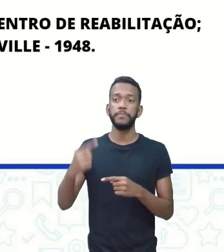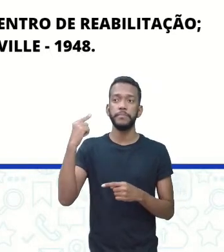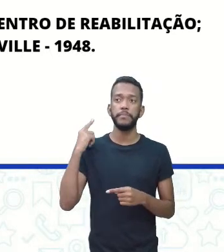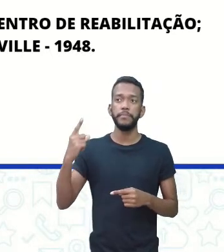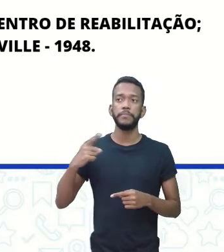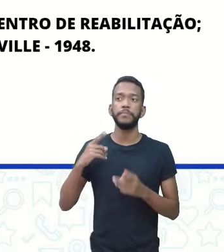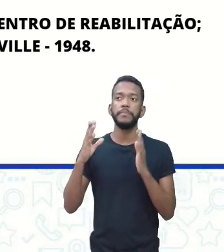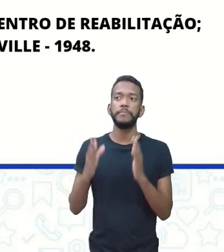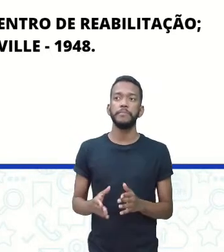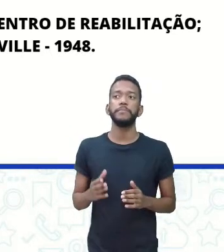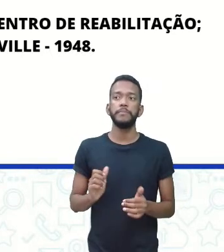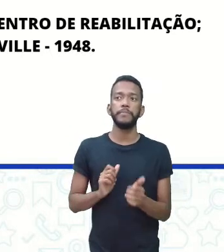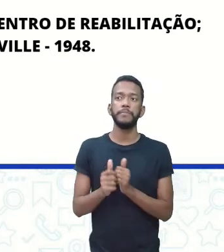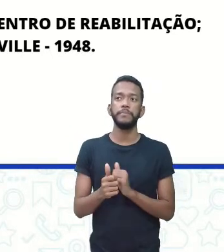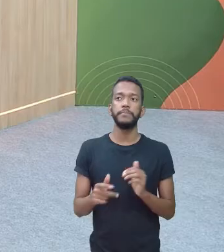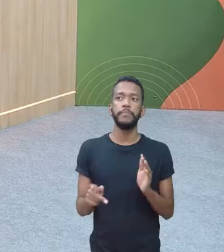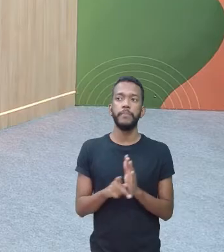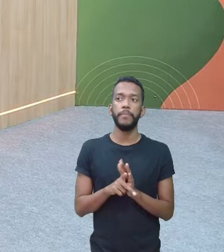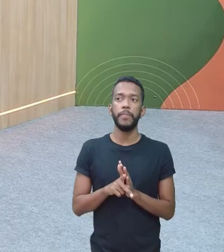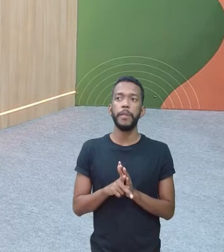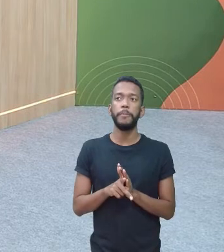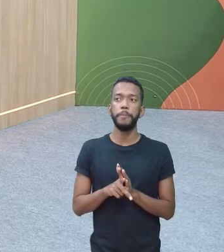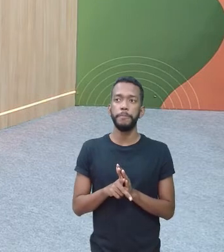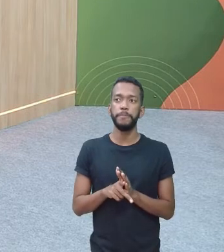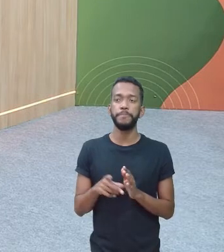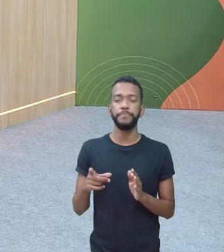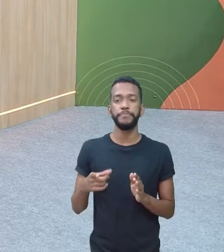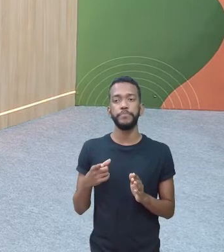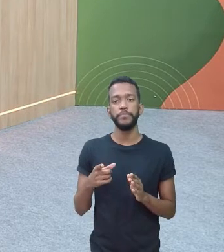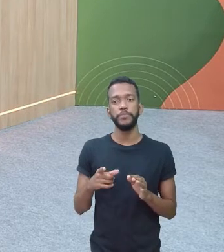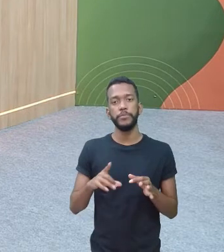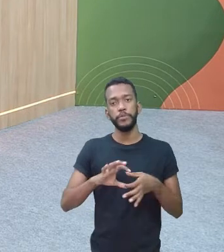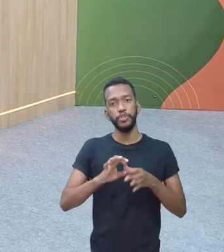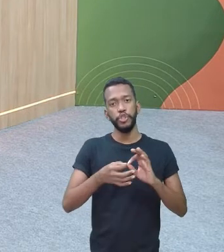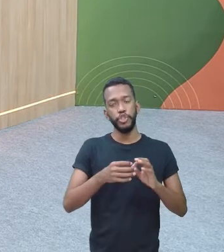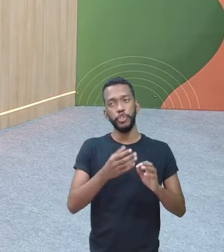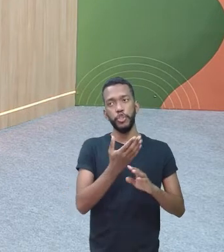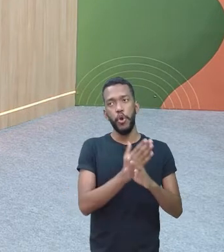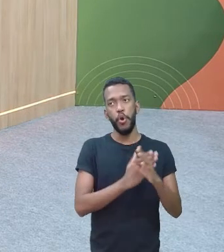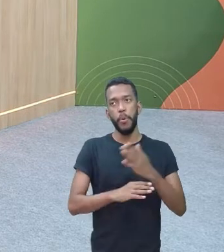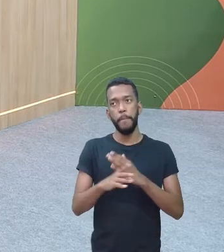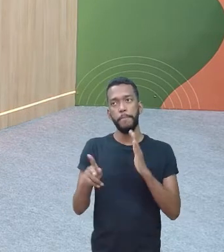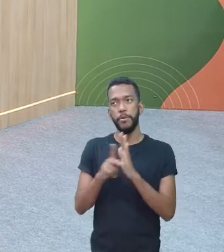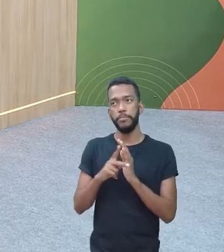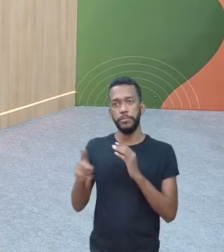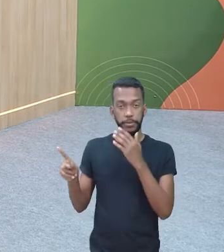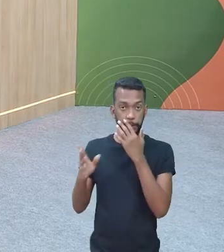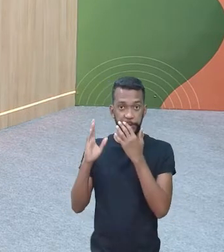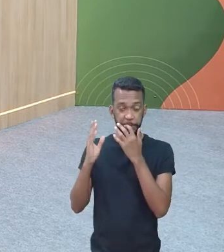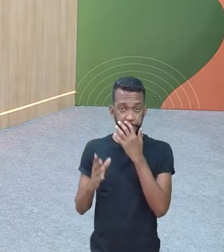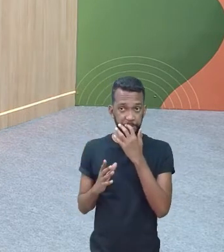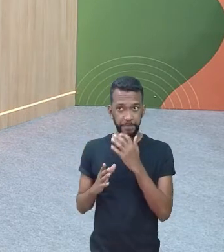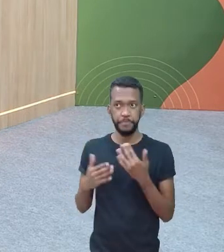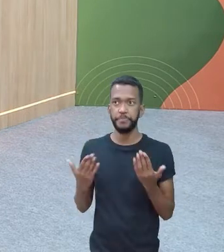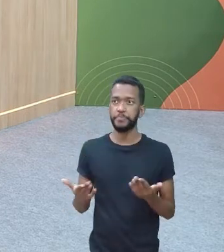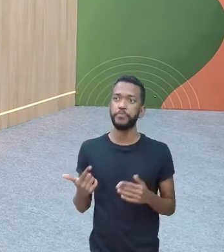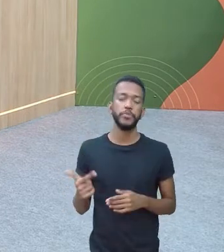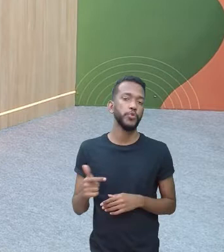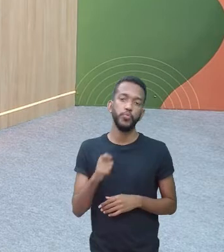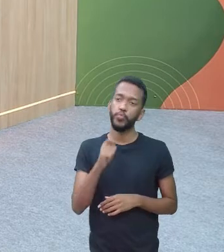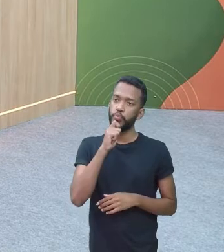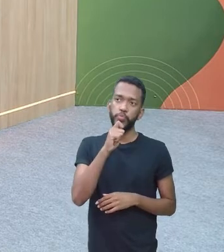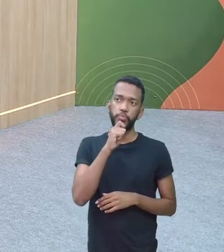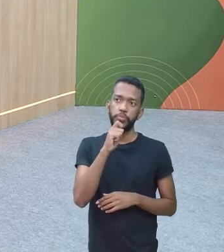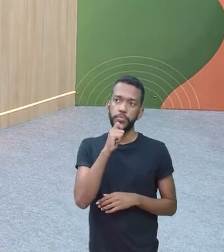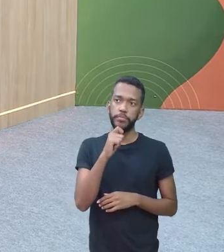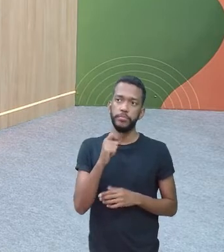jogos, digamos que à parte, né? Eles tinham os jogos próprios. E aí, não tinha ainda essa